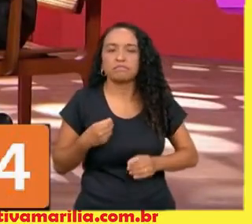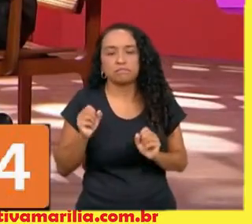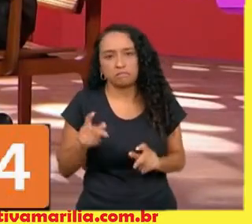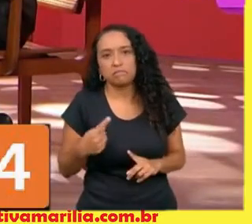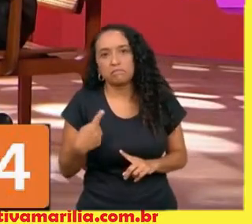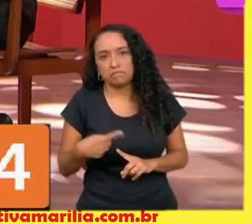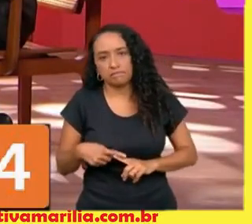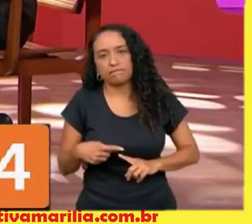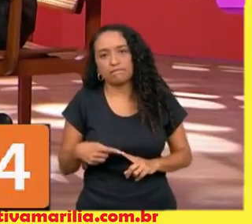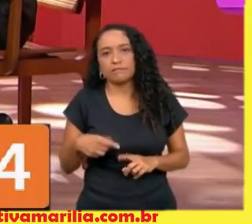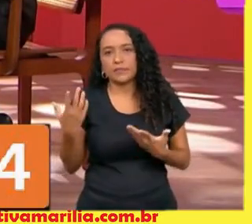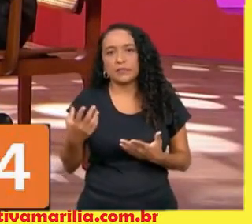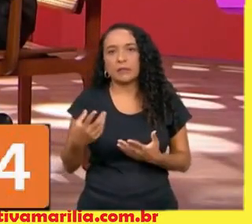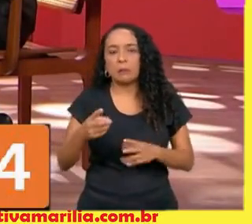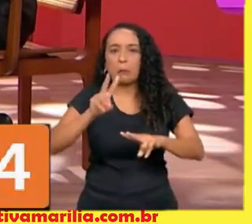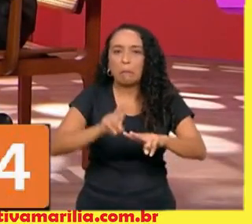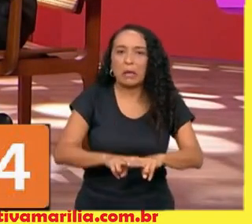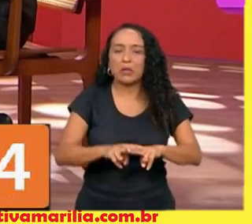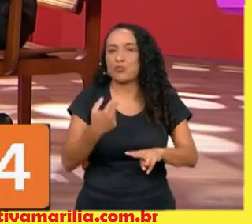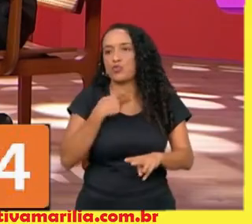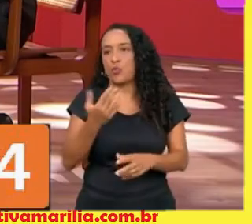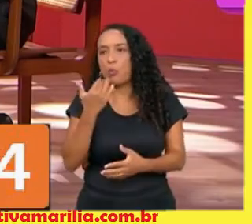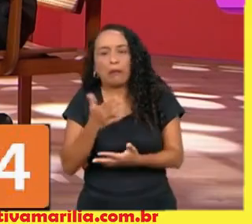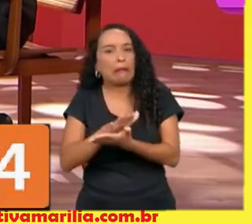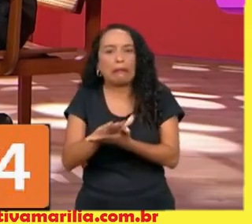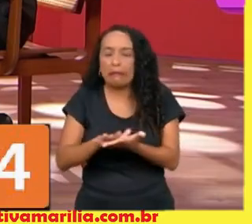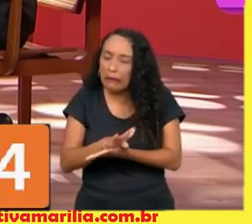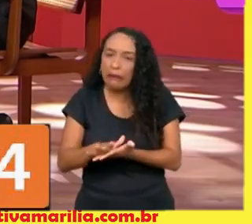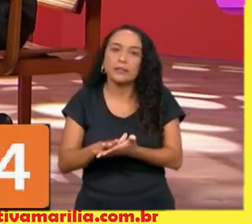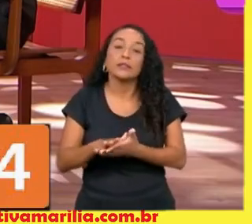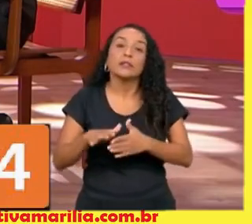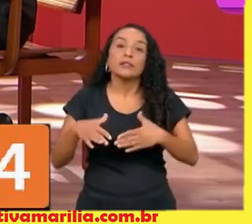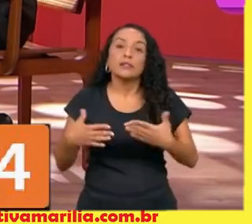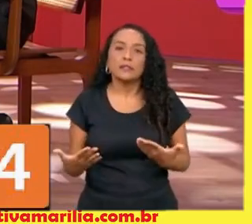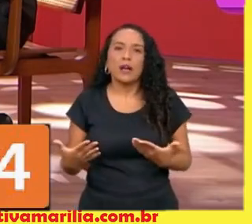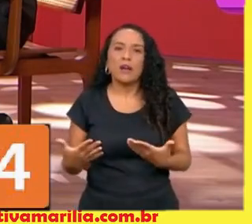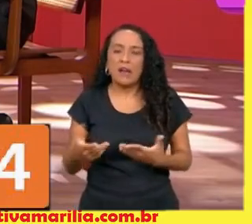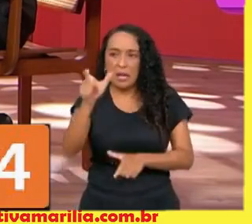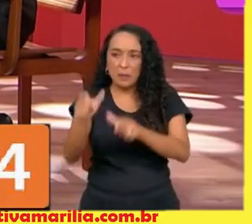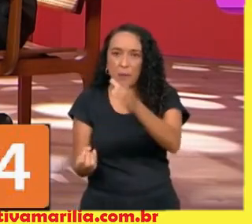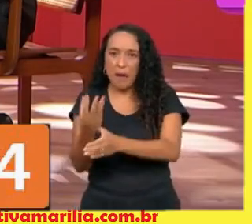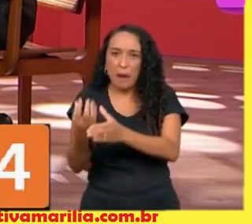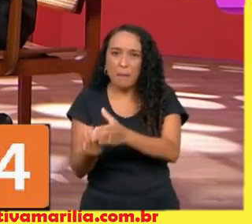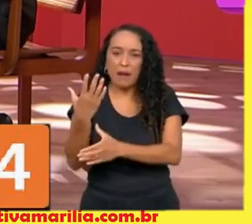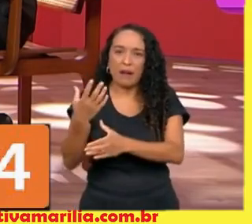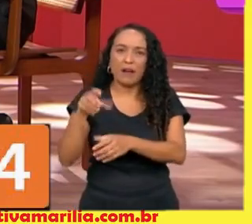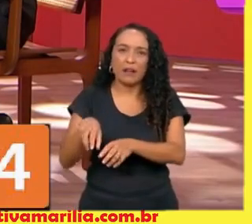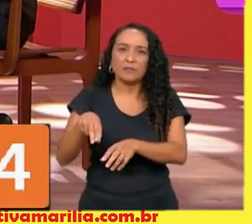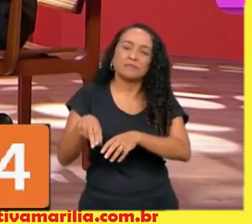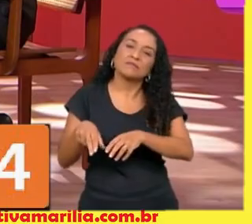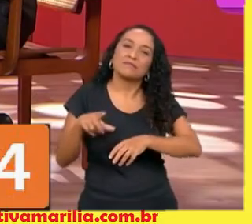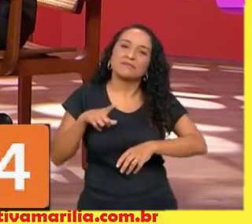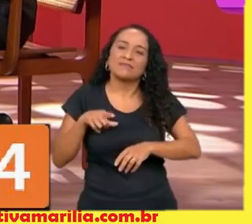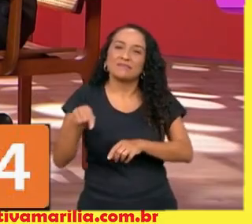Porque enquanto estava na cadeia ainda podia comer, né? Claro. Era a produtora do Spike Lee se chama Three Acres